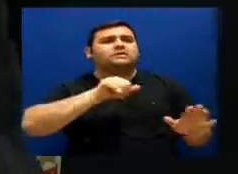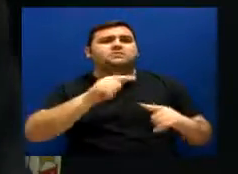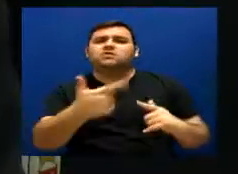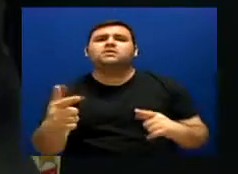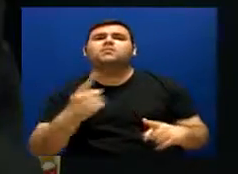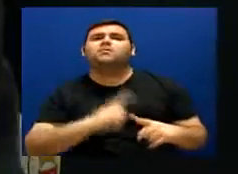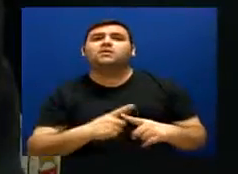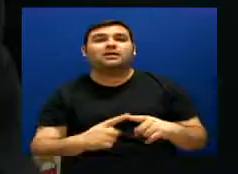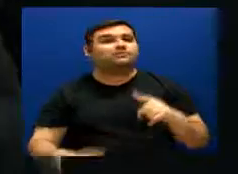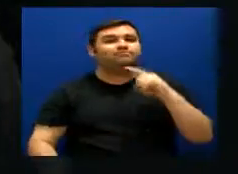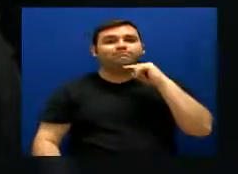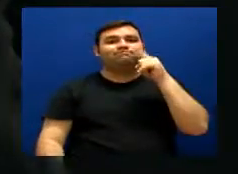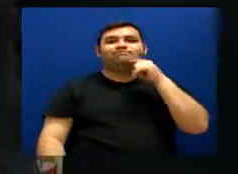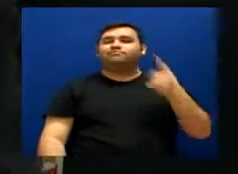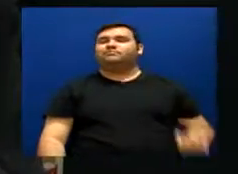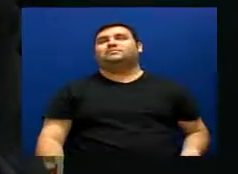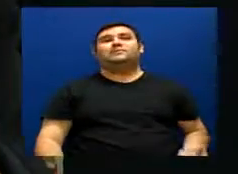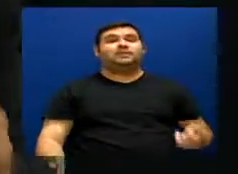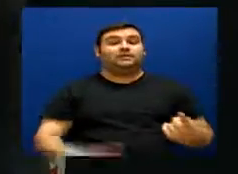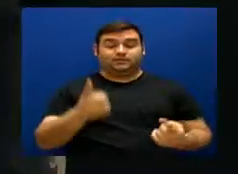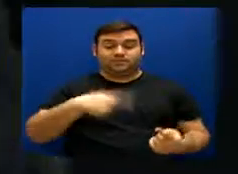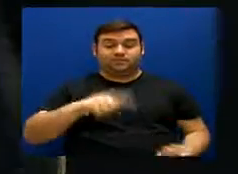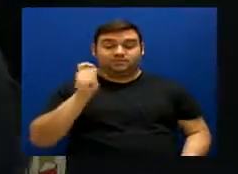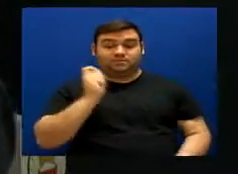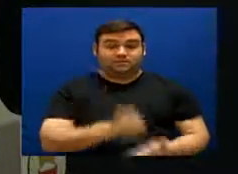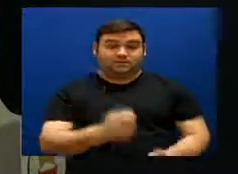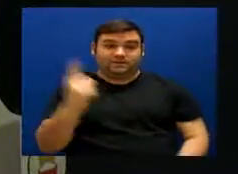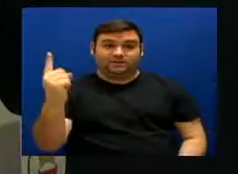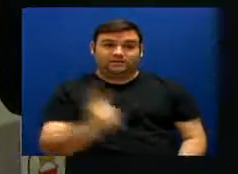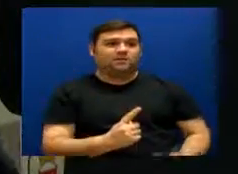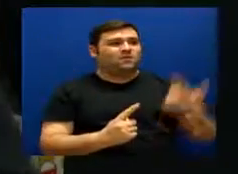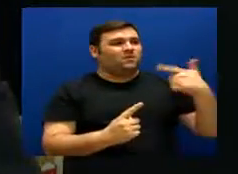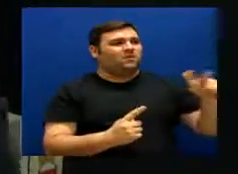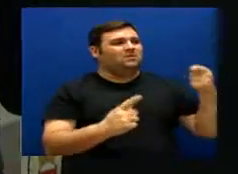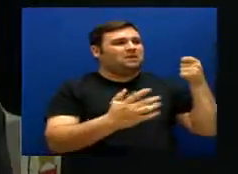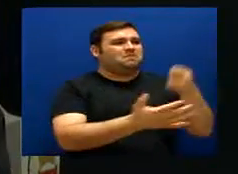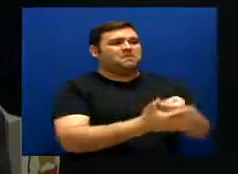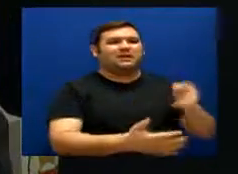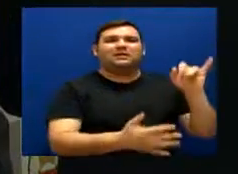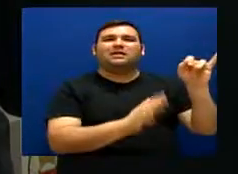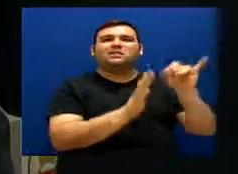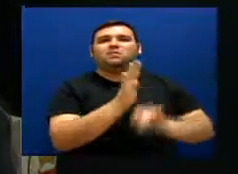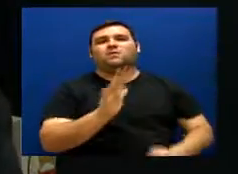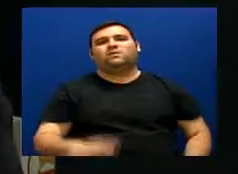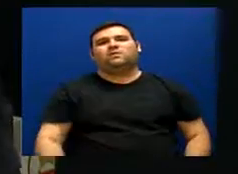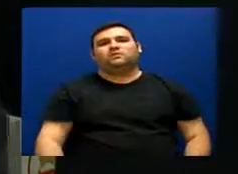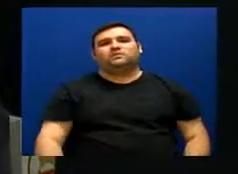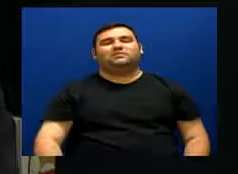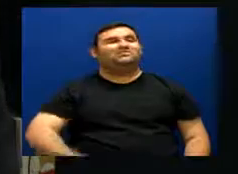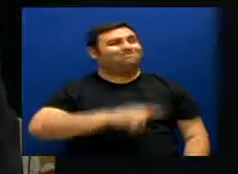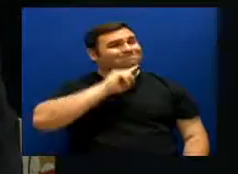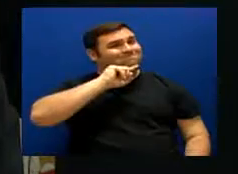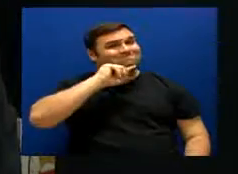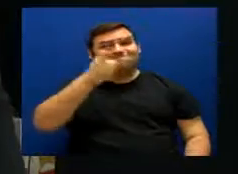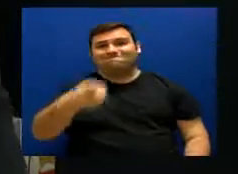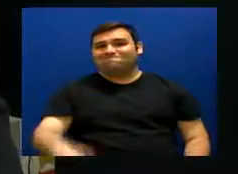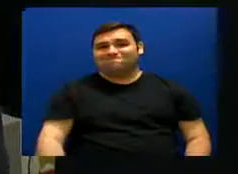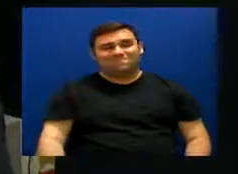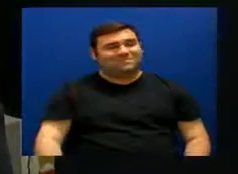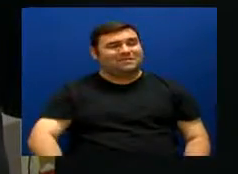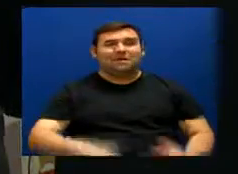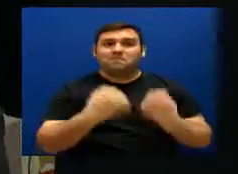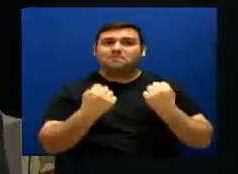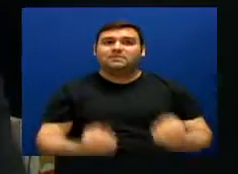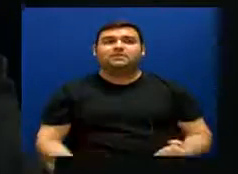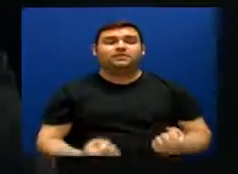funcionários? Não dá. Para cada um que a gente paga, outro a gente paga de tributo para o governo. Não dá, vereadora. A